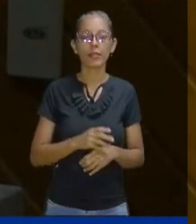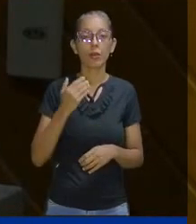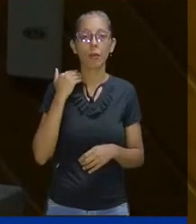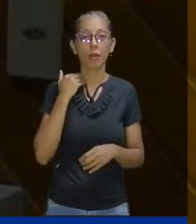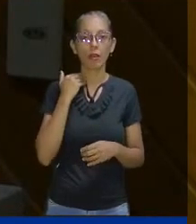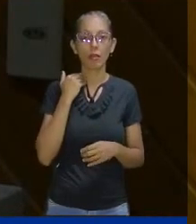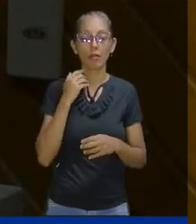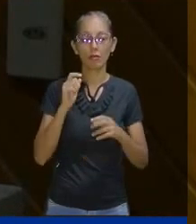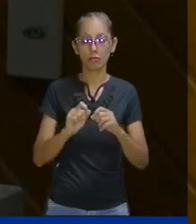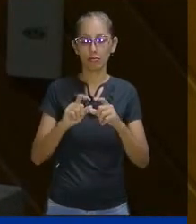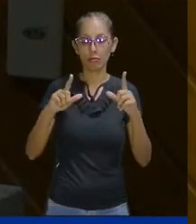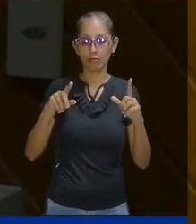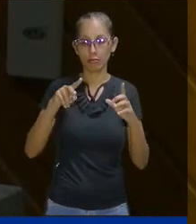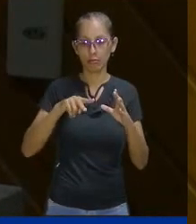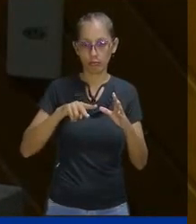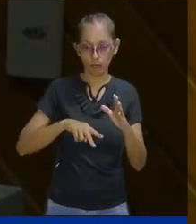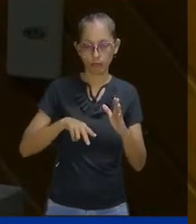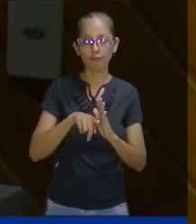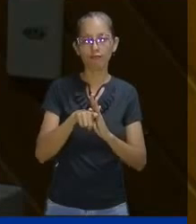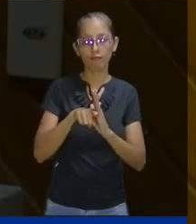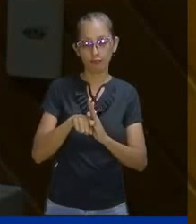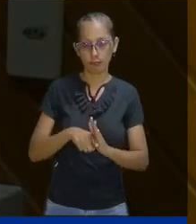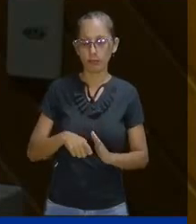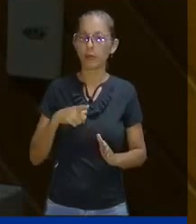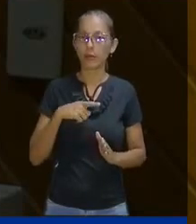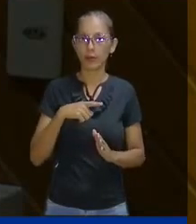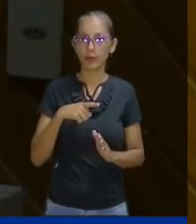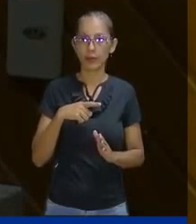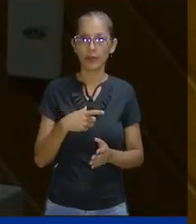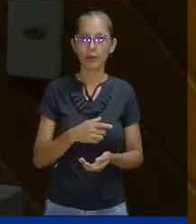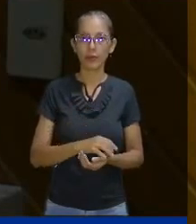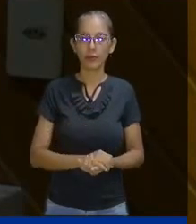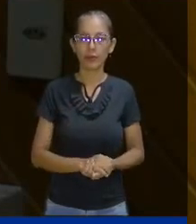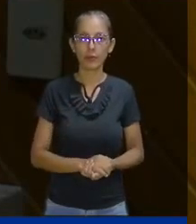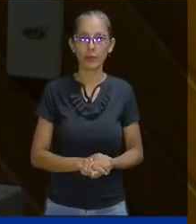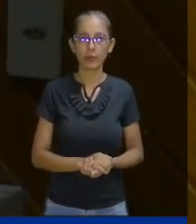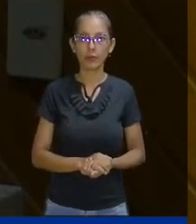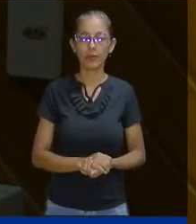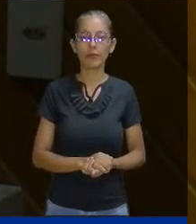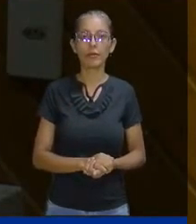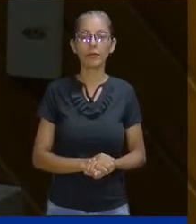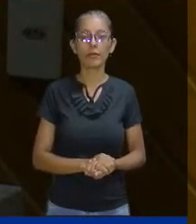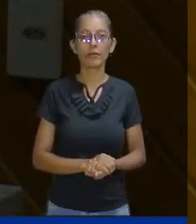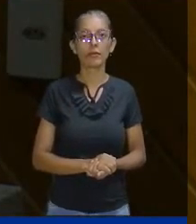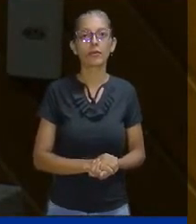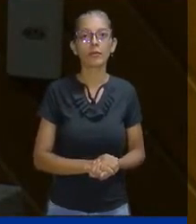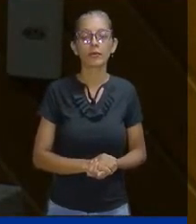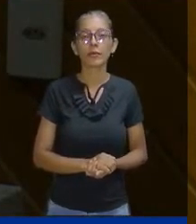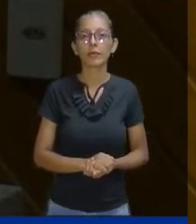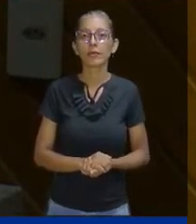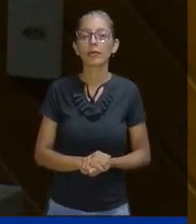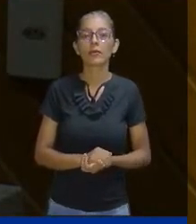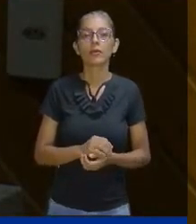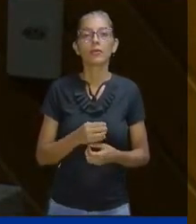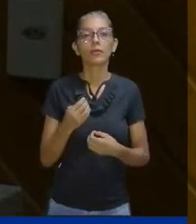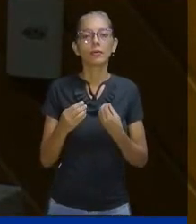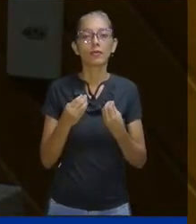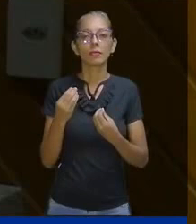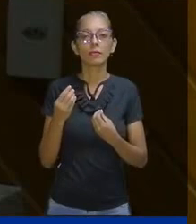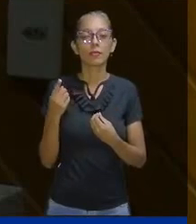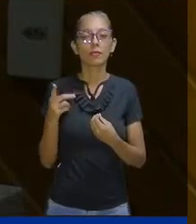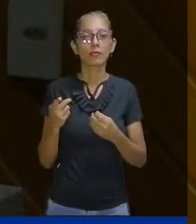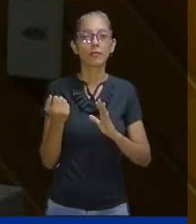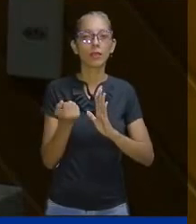encaminhadas à Justiça Eleitoral pelas instituições bancárias. A irregularidade, considerada isoladamente, ensejaria apenas a anotação com